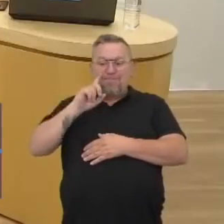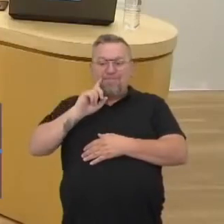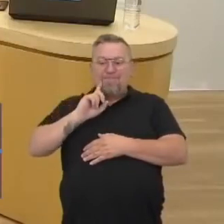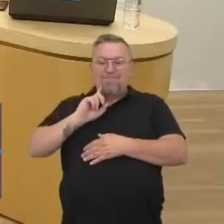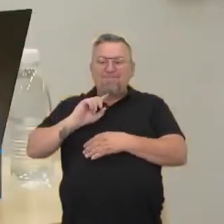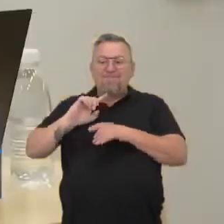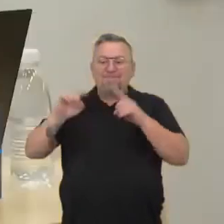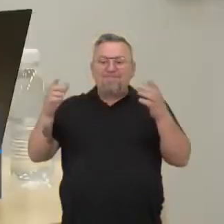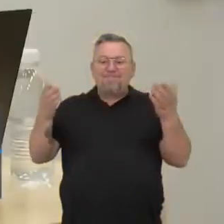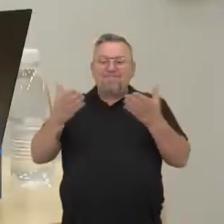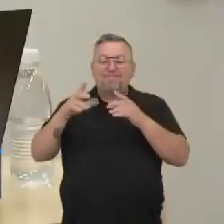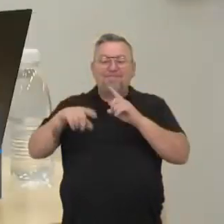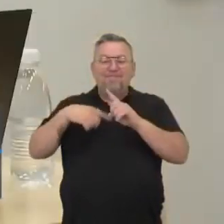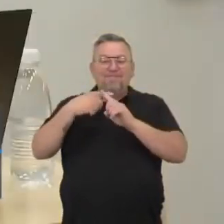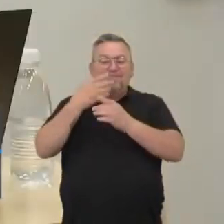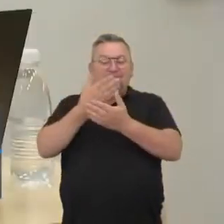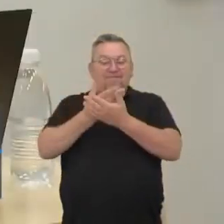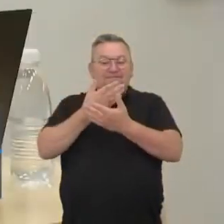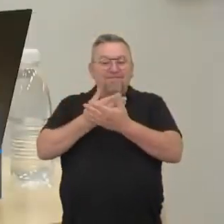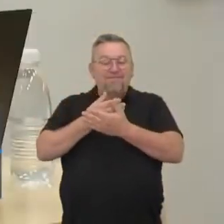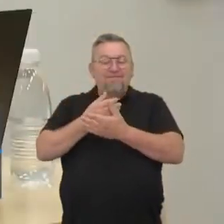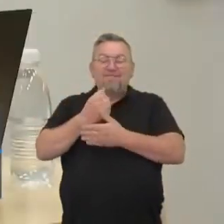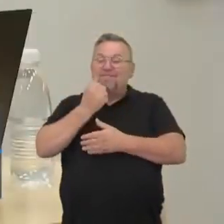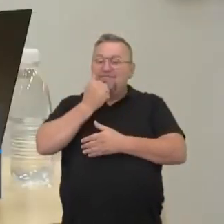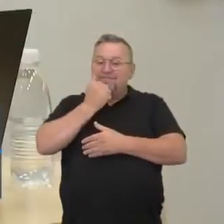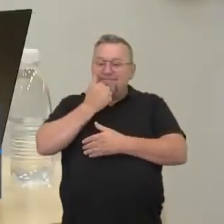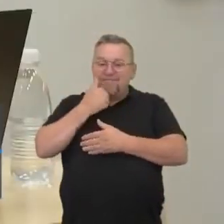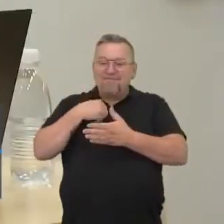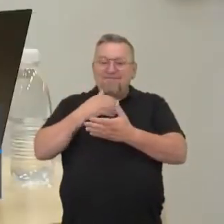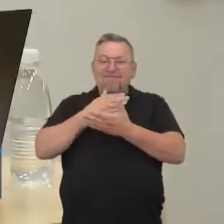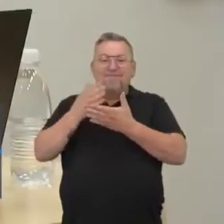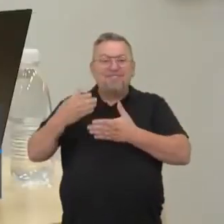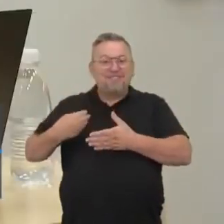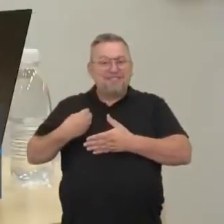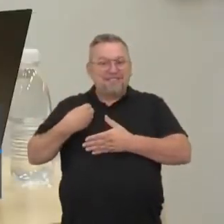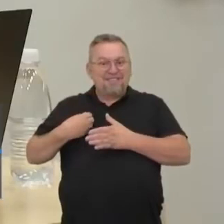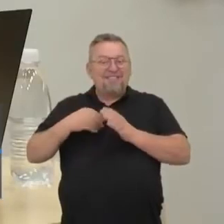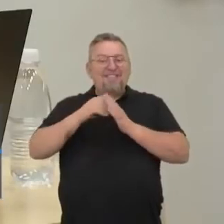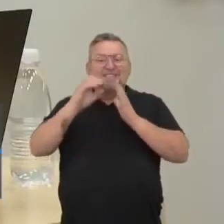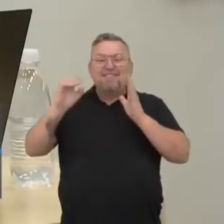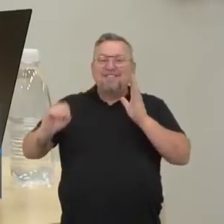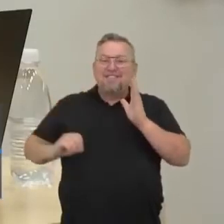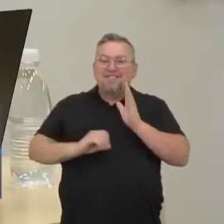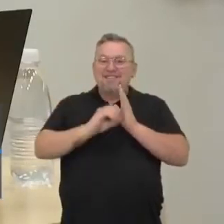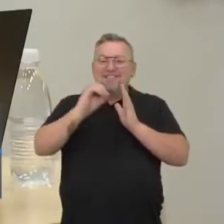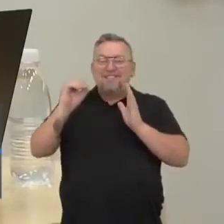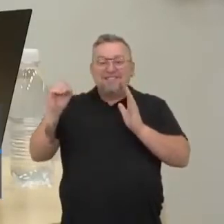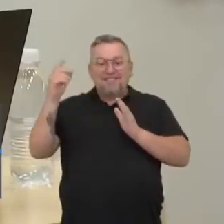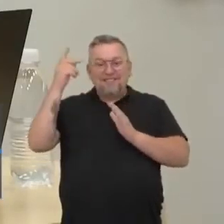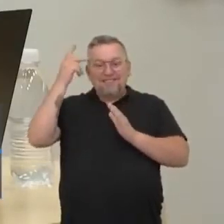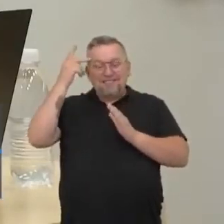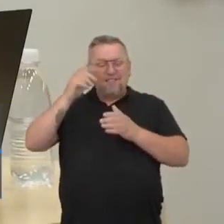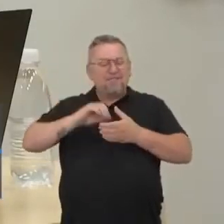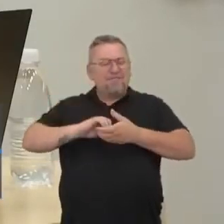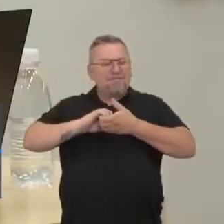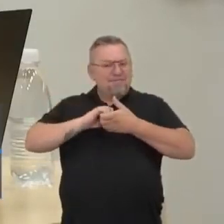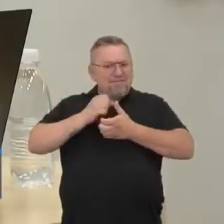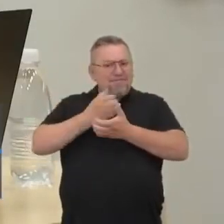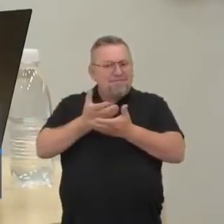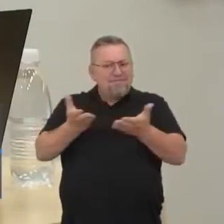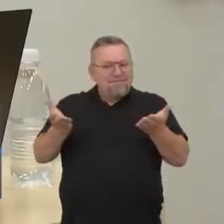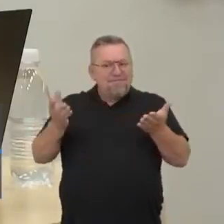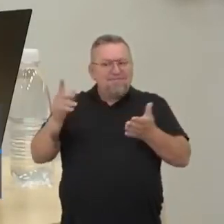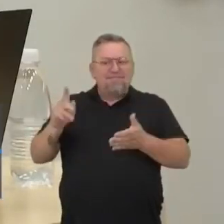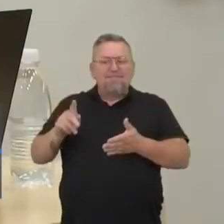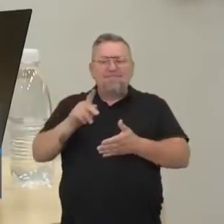aí, estamos juntos aqui para mais uma aula de ciências, começando diretamente aí ao vivo pelo Centro de Mídias de São Paulo. Quero cumprimentar a todos também aí, os